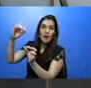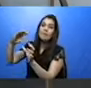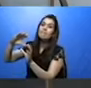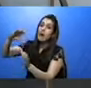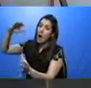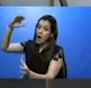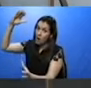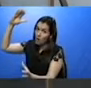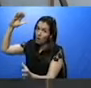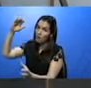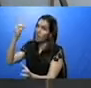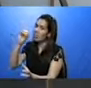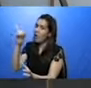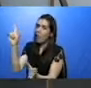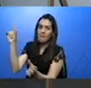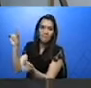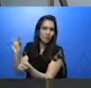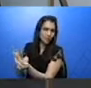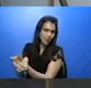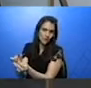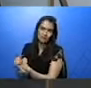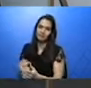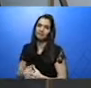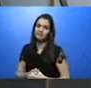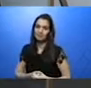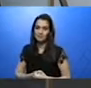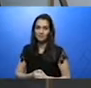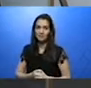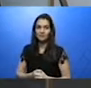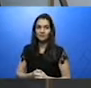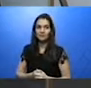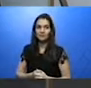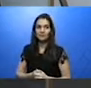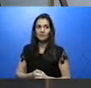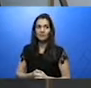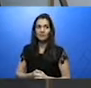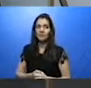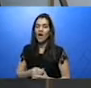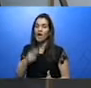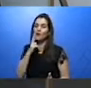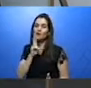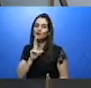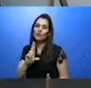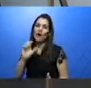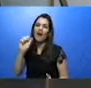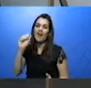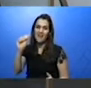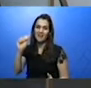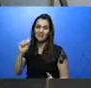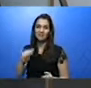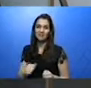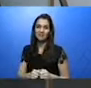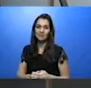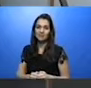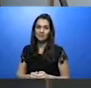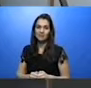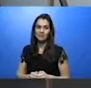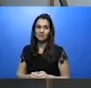é maior do que 1 metro. Então, agora nós já temos, ó, a nossa alternativa correta,